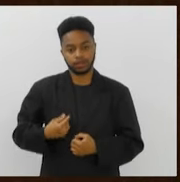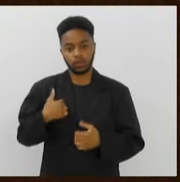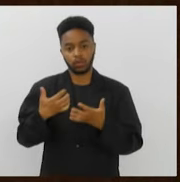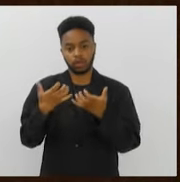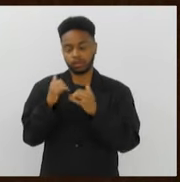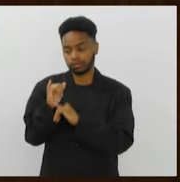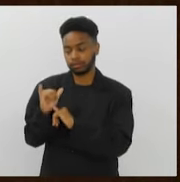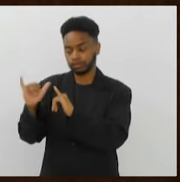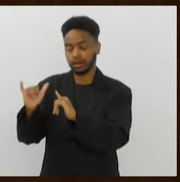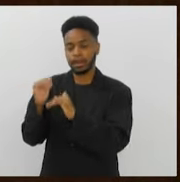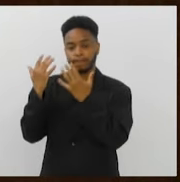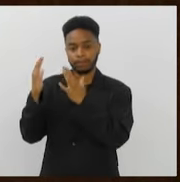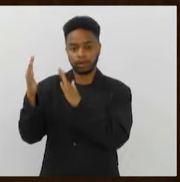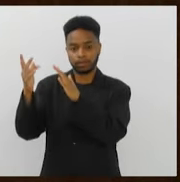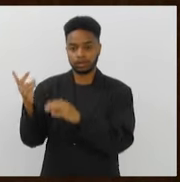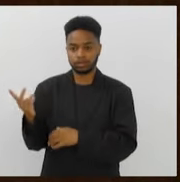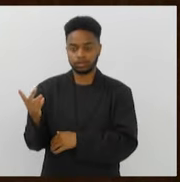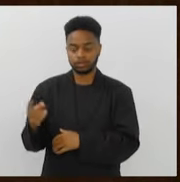vossas excelências.